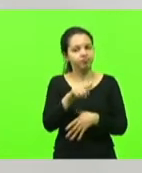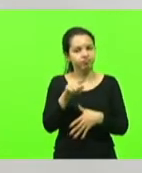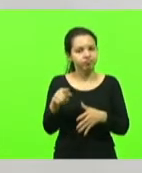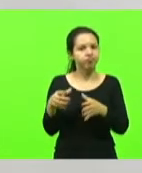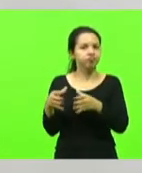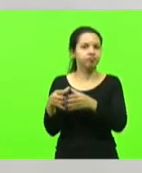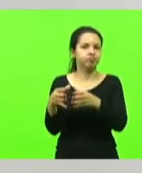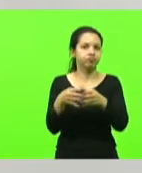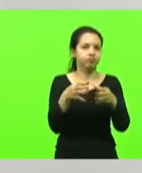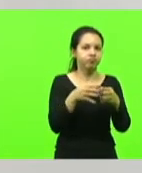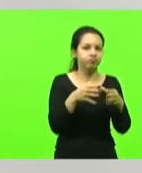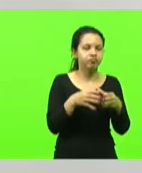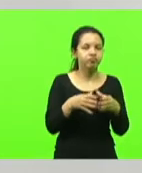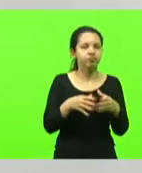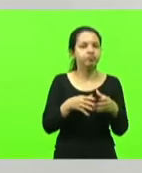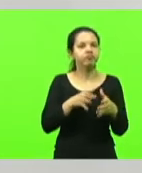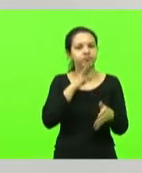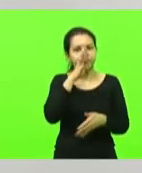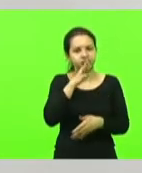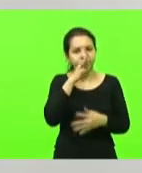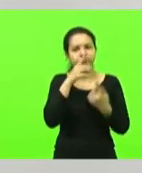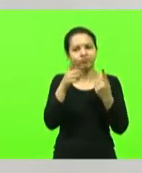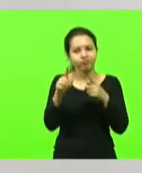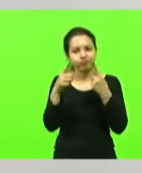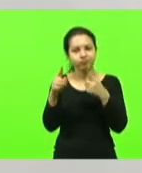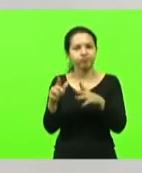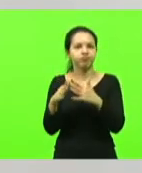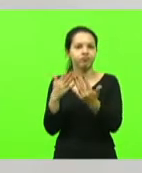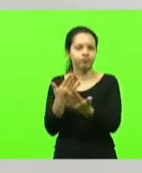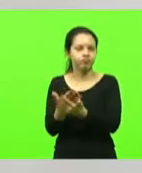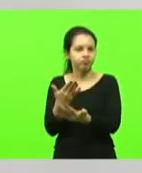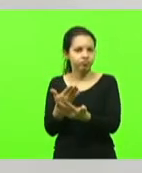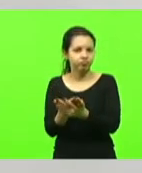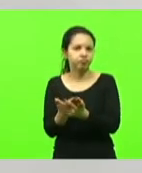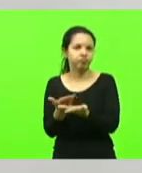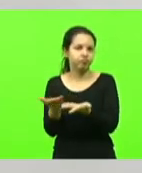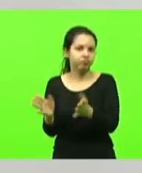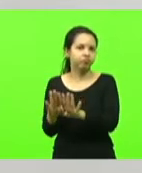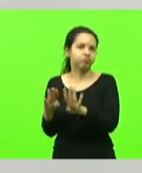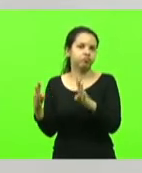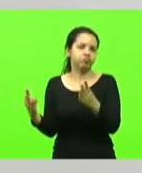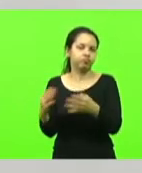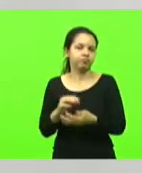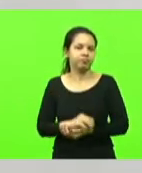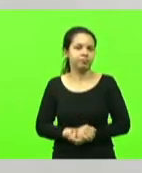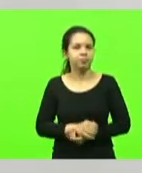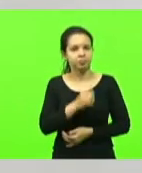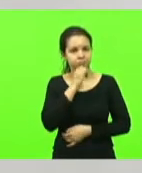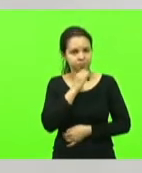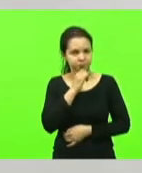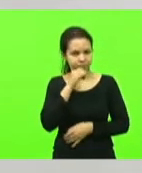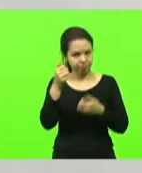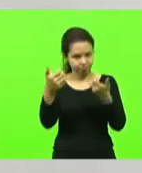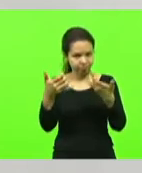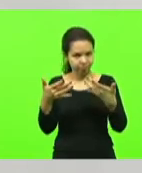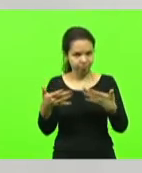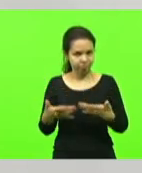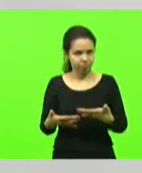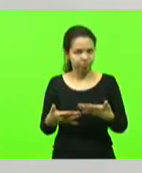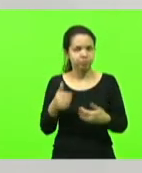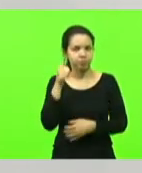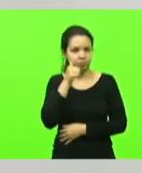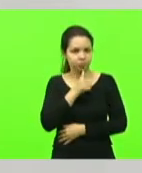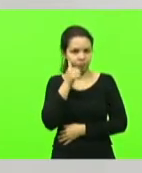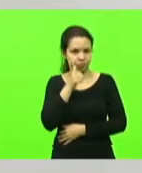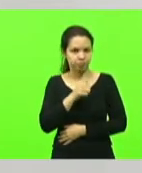a perseguir as escolas que estão abertas. Eu trago aqui um relato de uma diretora, e não vou citar